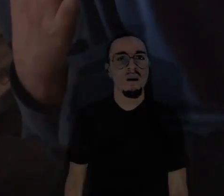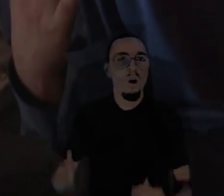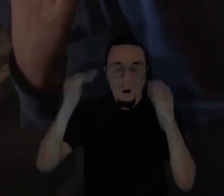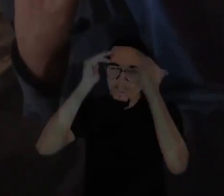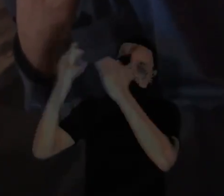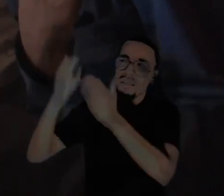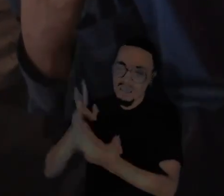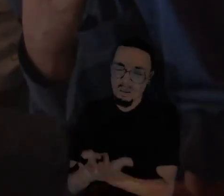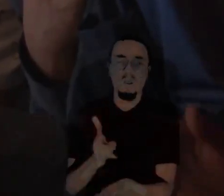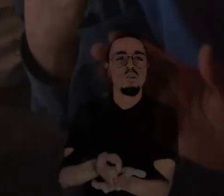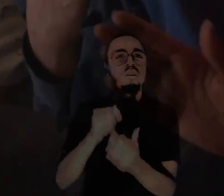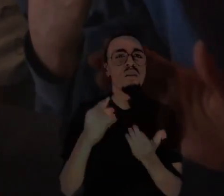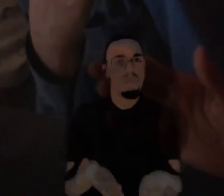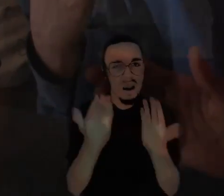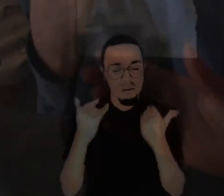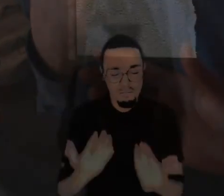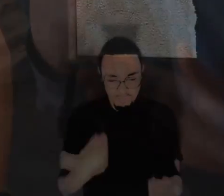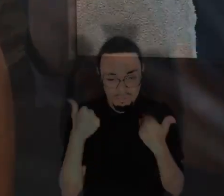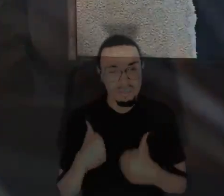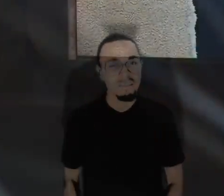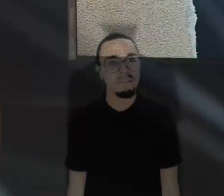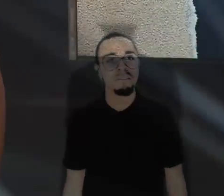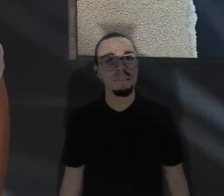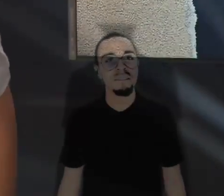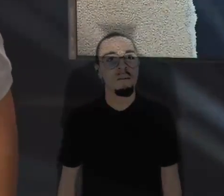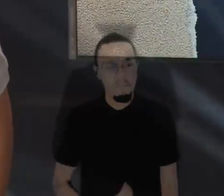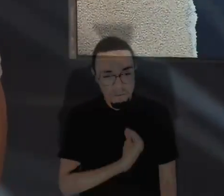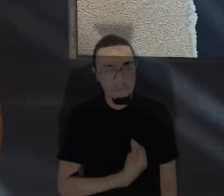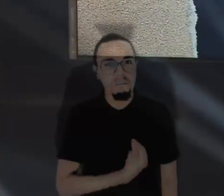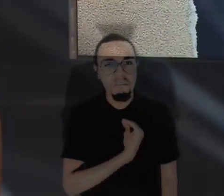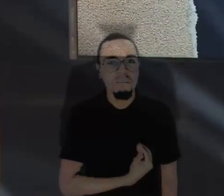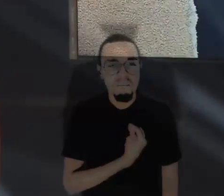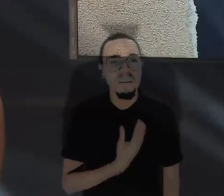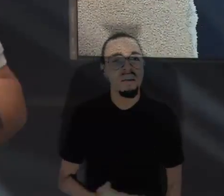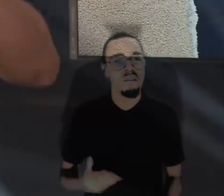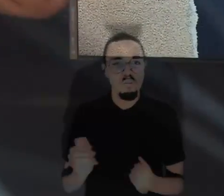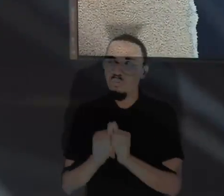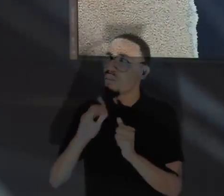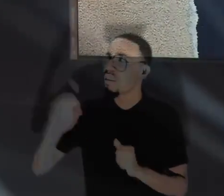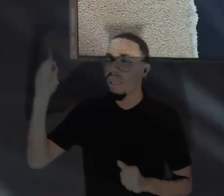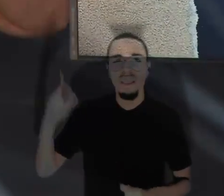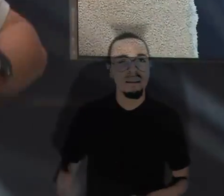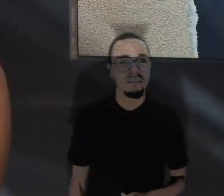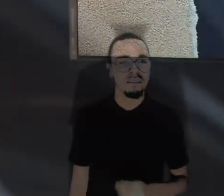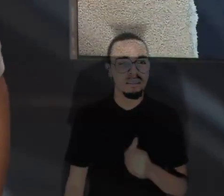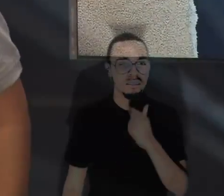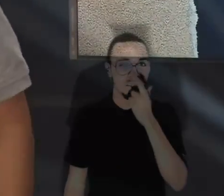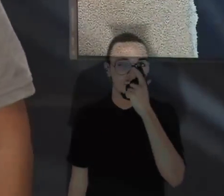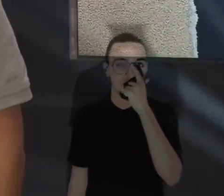Viva, viva, viva, viva, viva o teu chamado, Gideão.